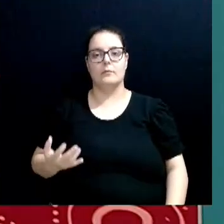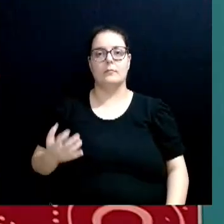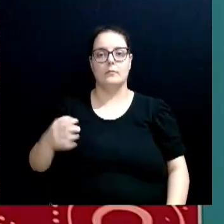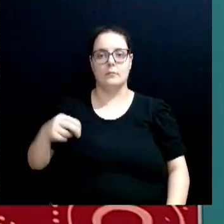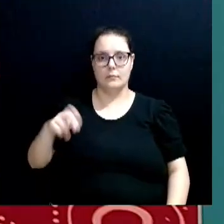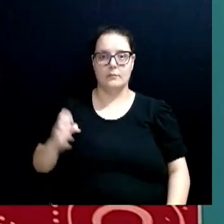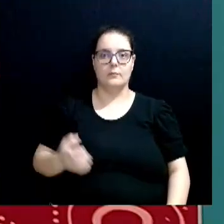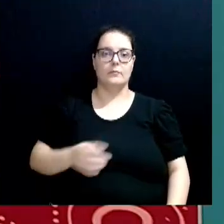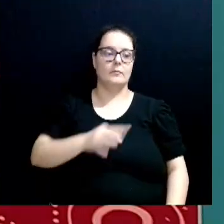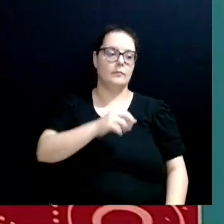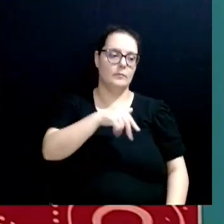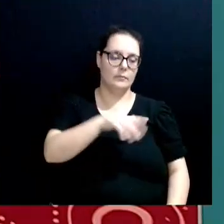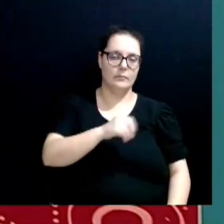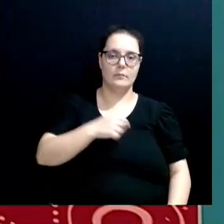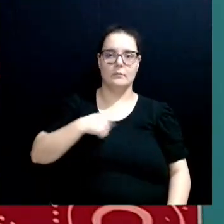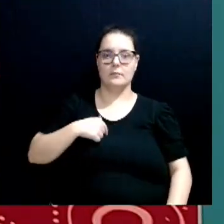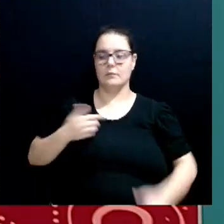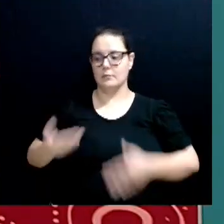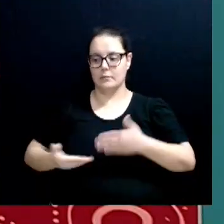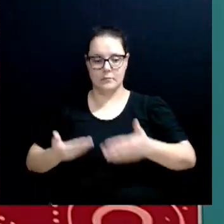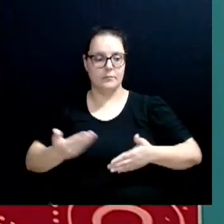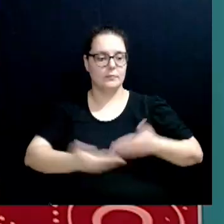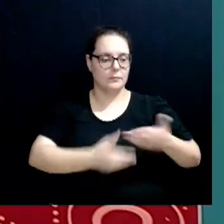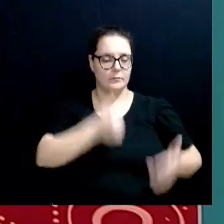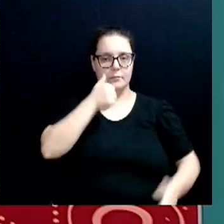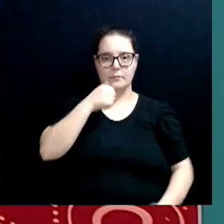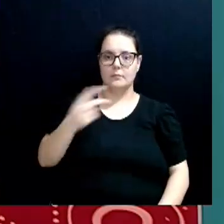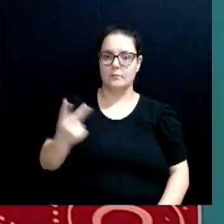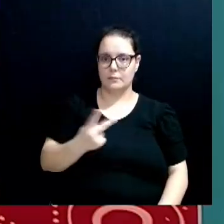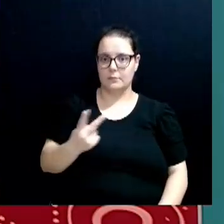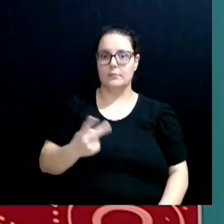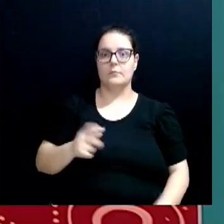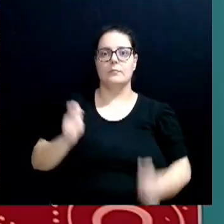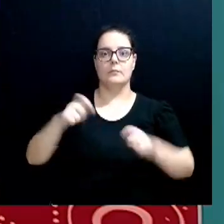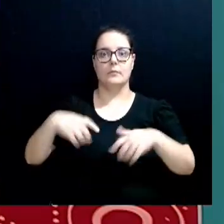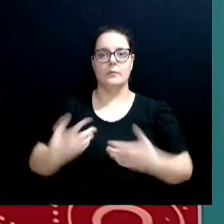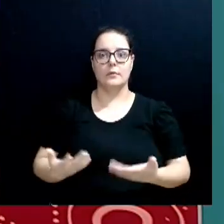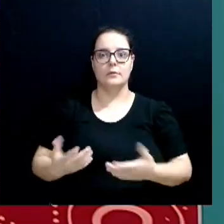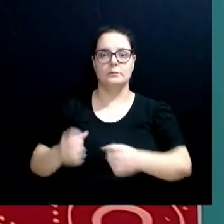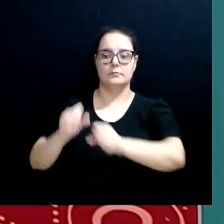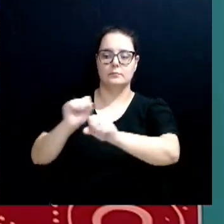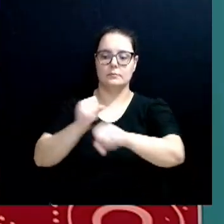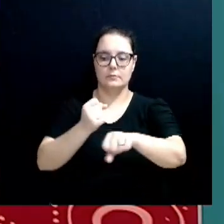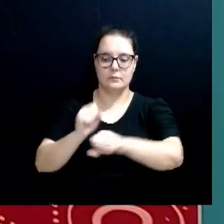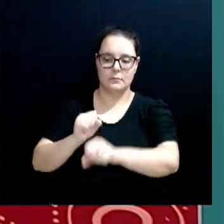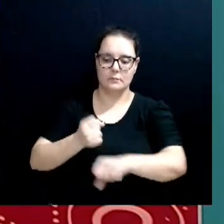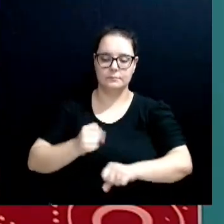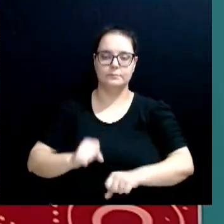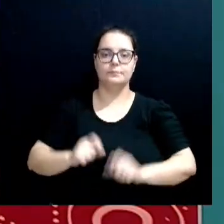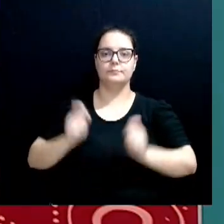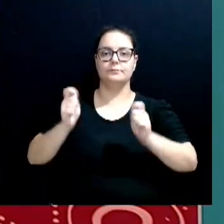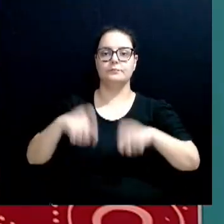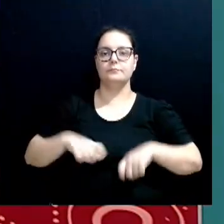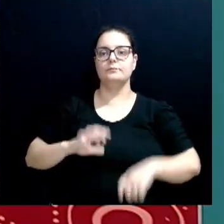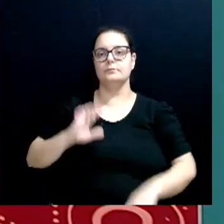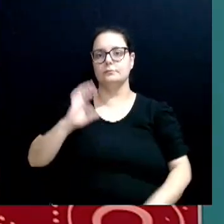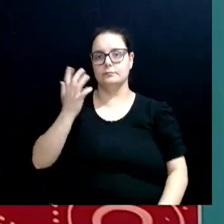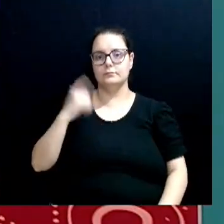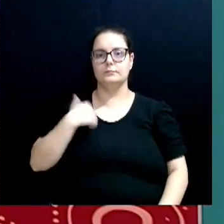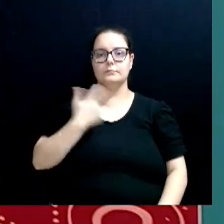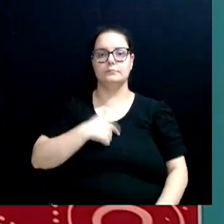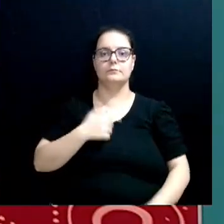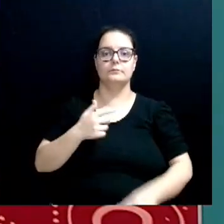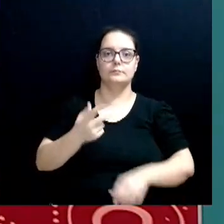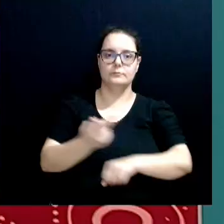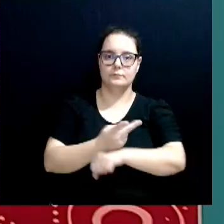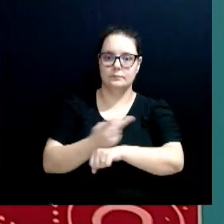né, para possibilitar que a lavagem aconteça. Então, nós buscamos, dentro